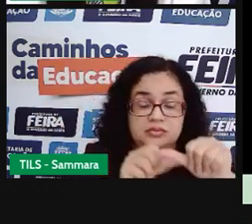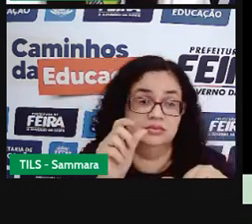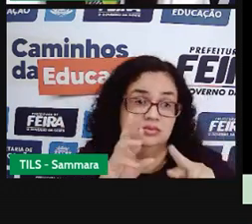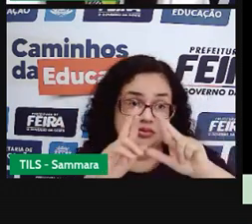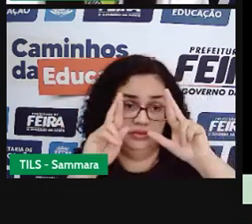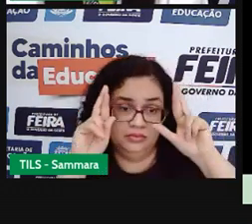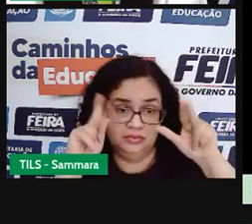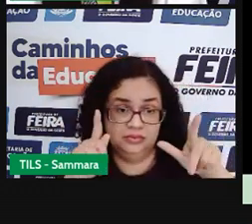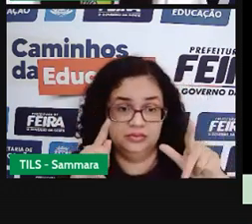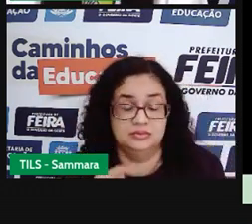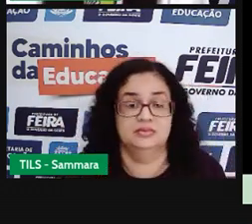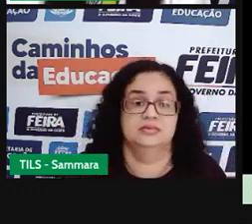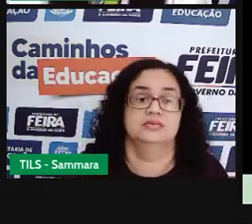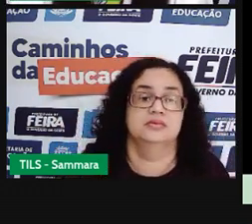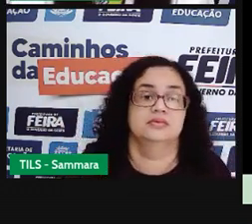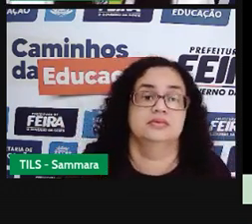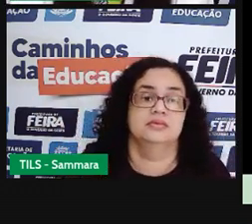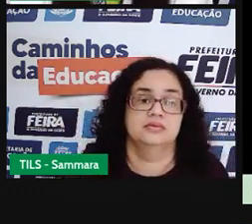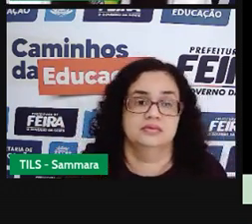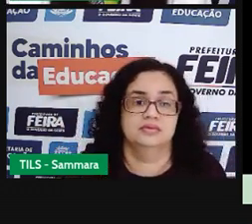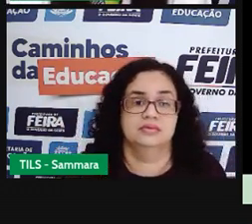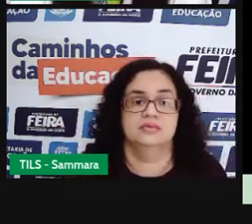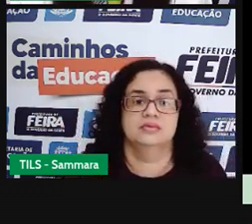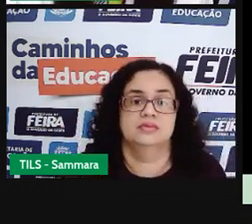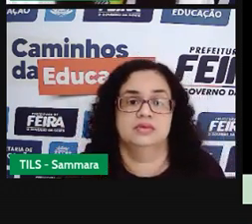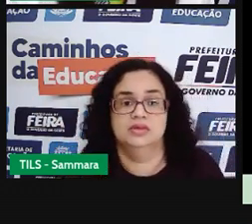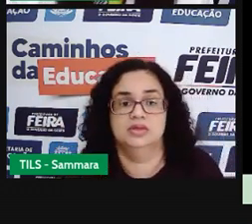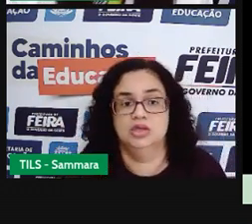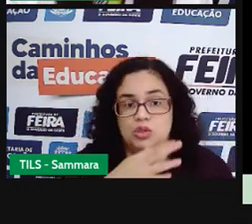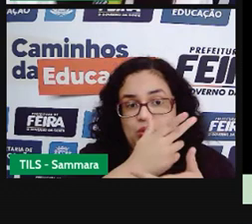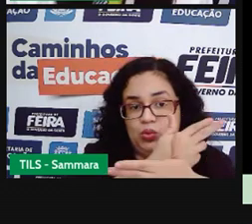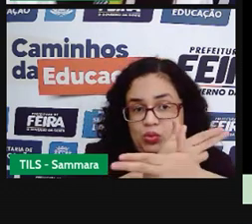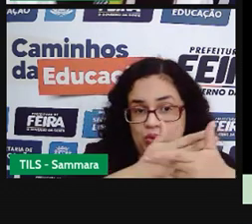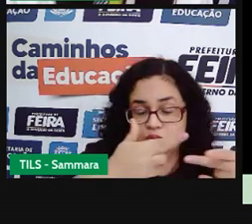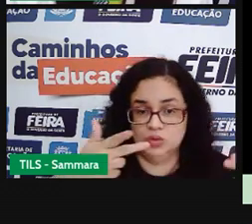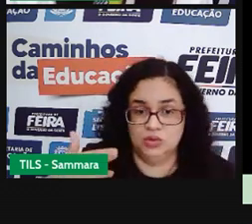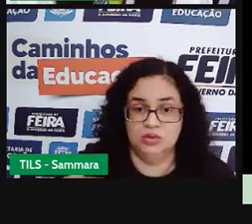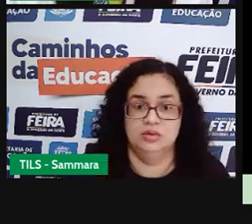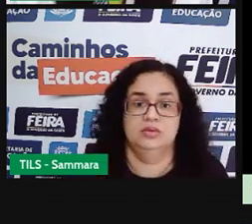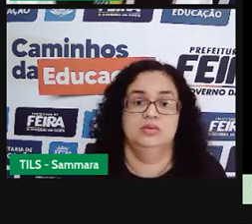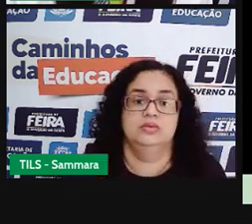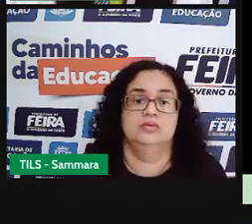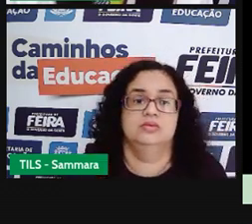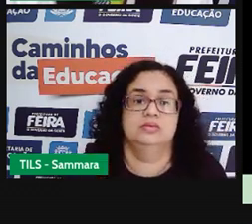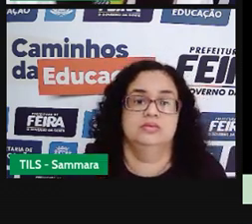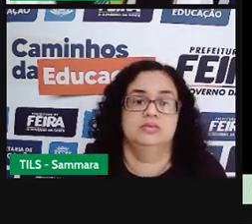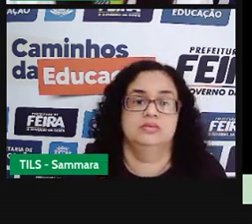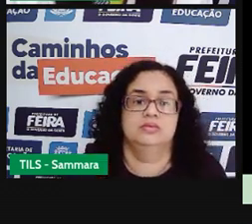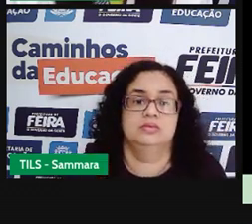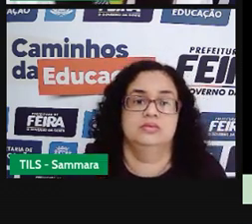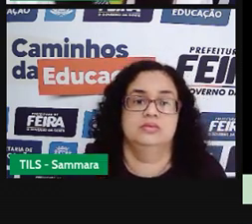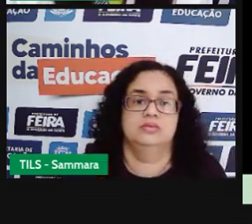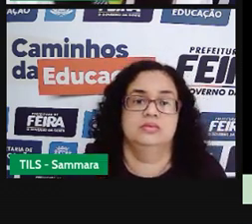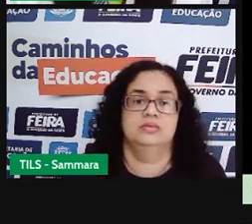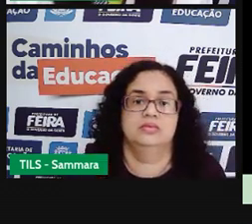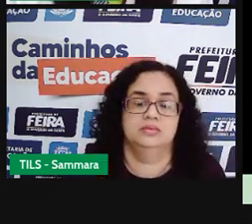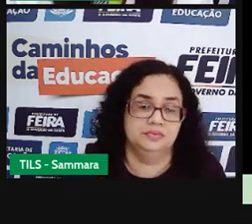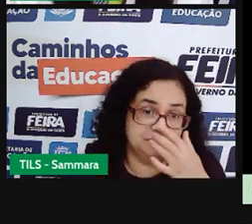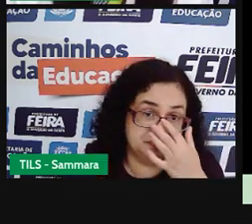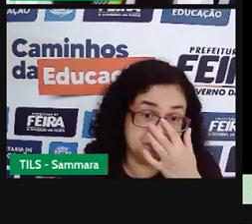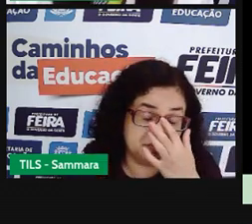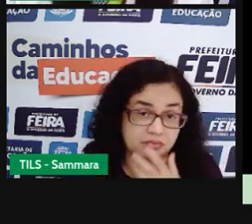figuras permitindo que as coisas tenham né formatos diferentes mas vamos continuar